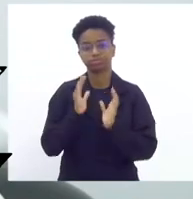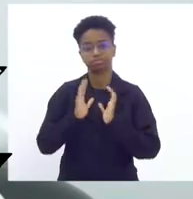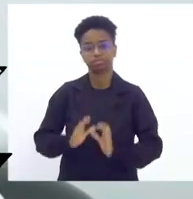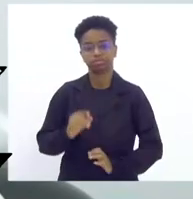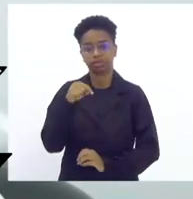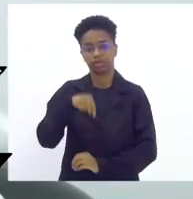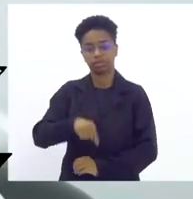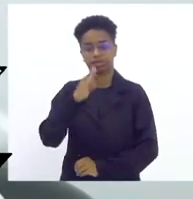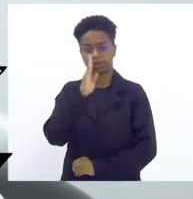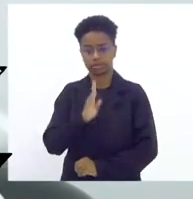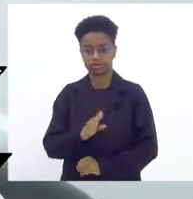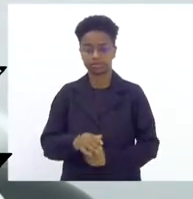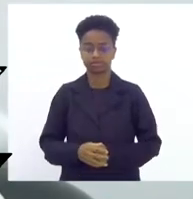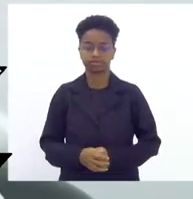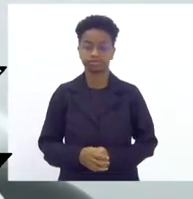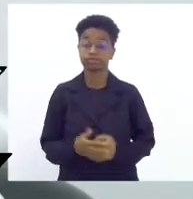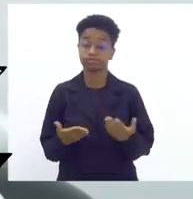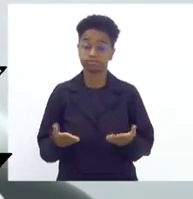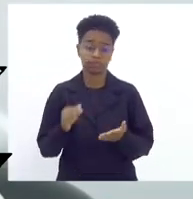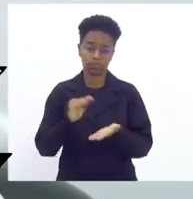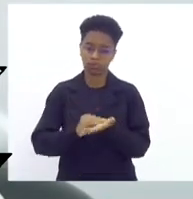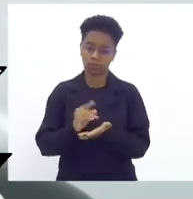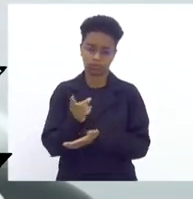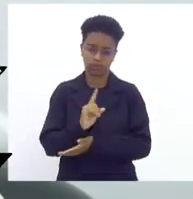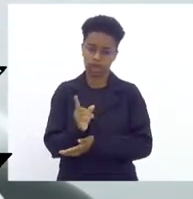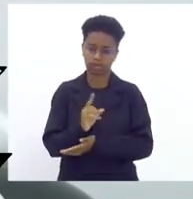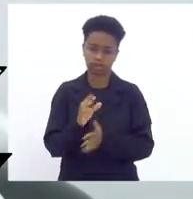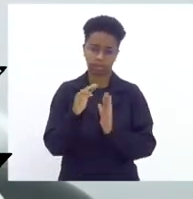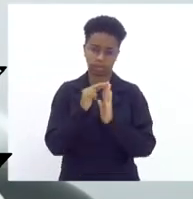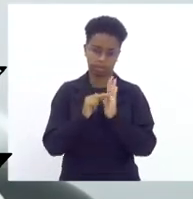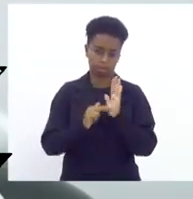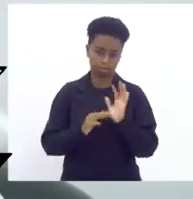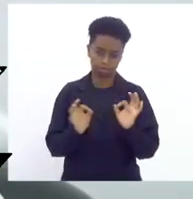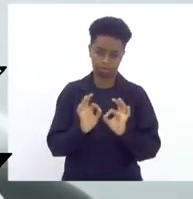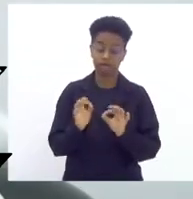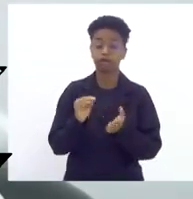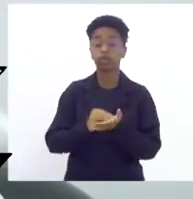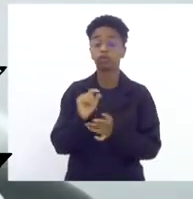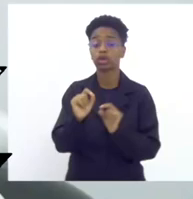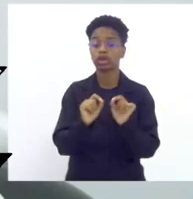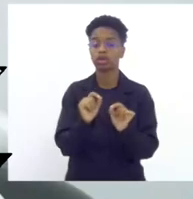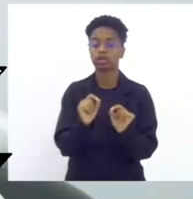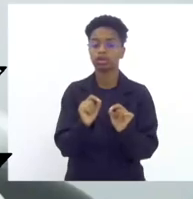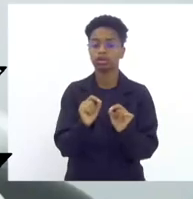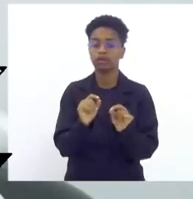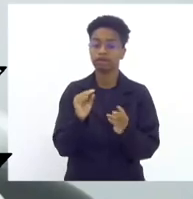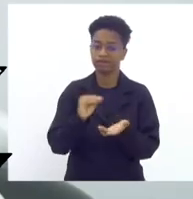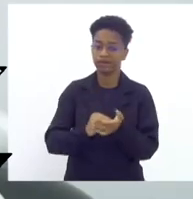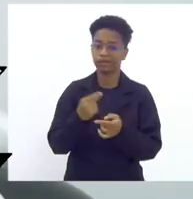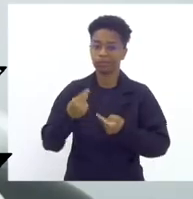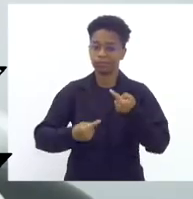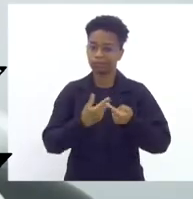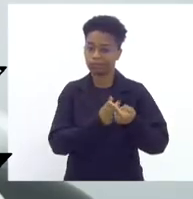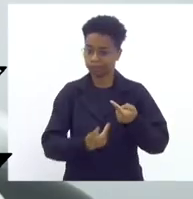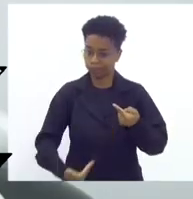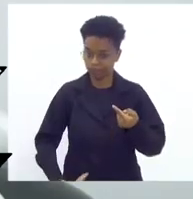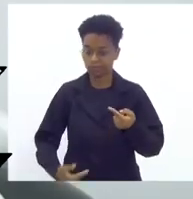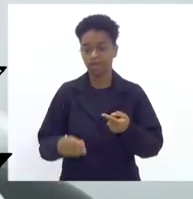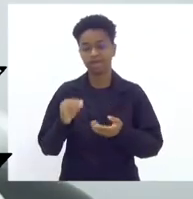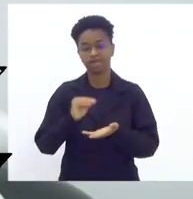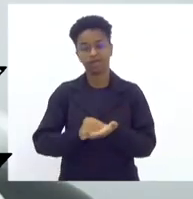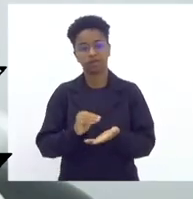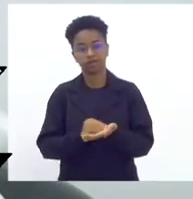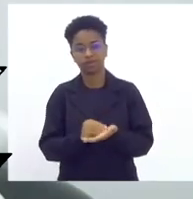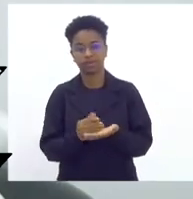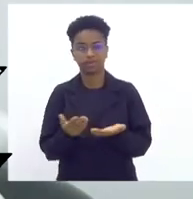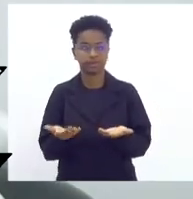brasileiros então não falta normativa não falta falta o quê falta política pública efetiva falta